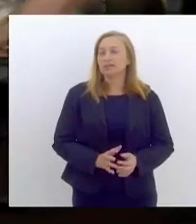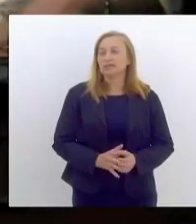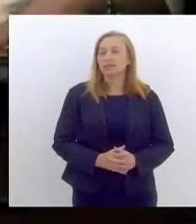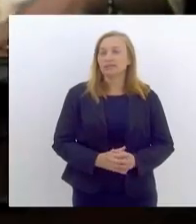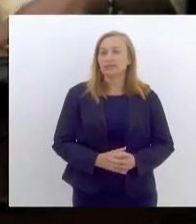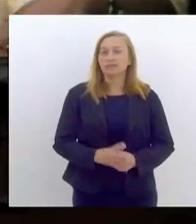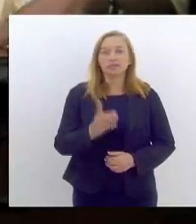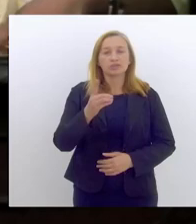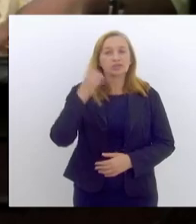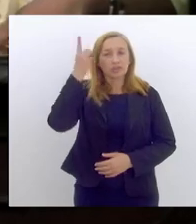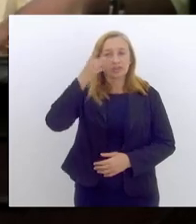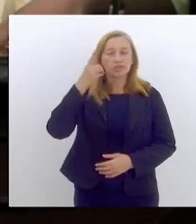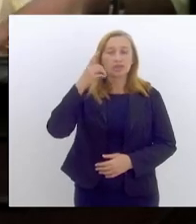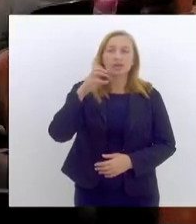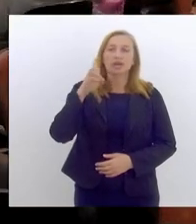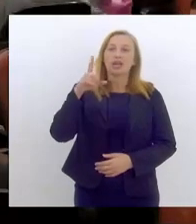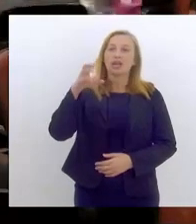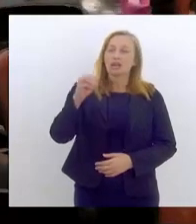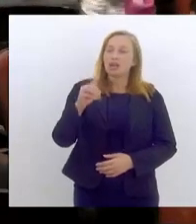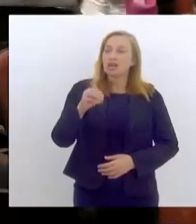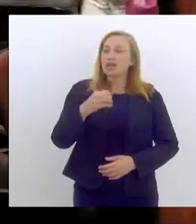Deputado Léo Vieira.